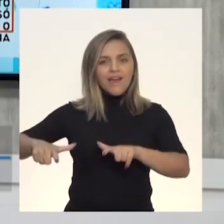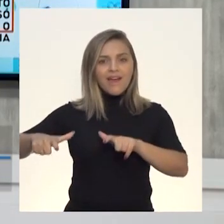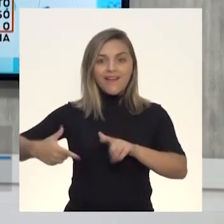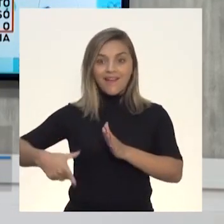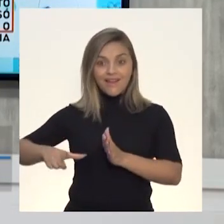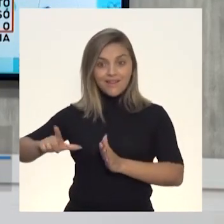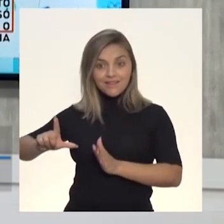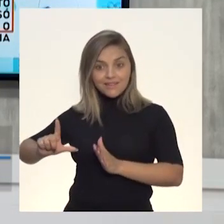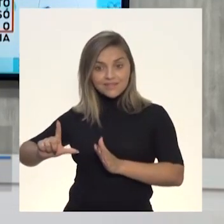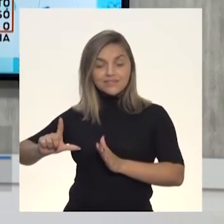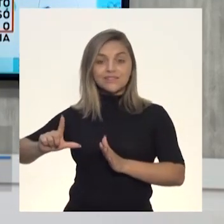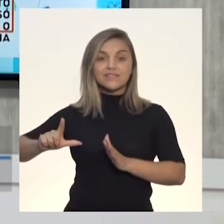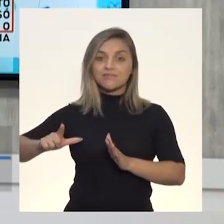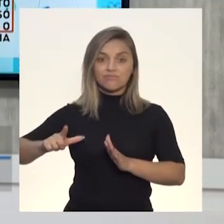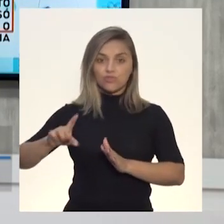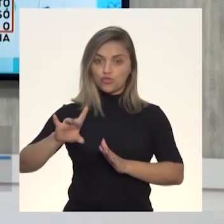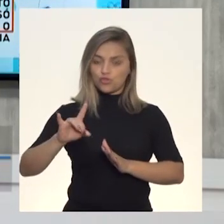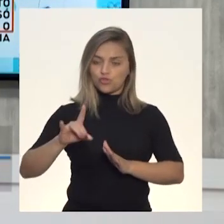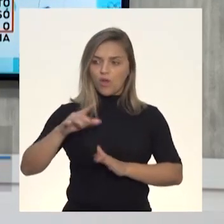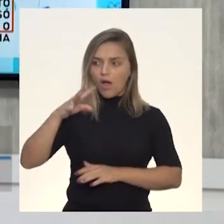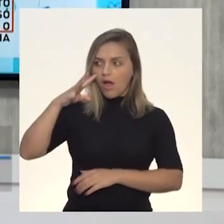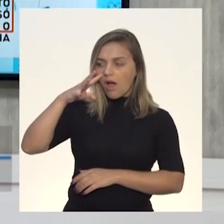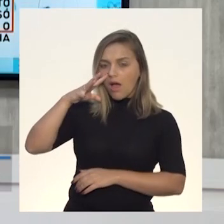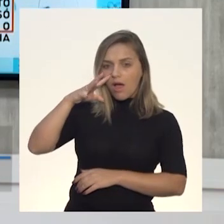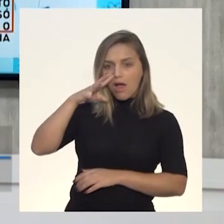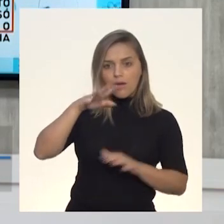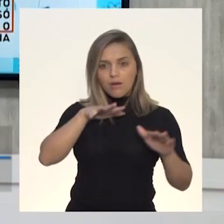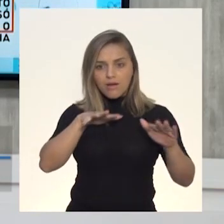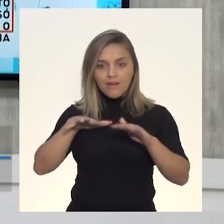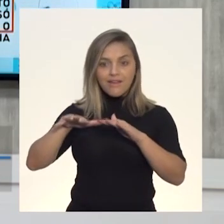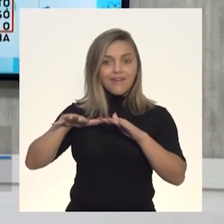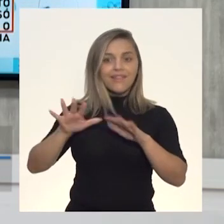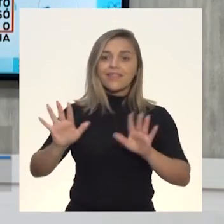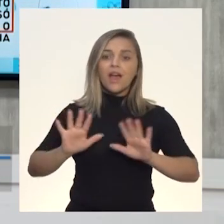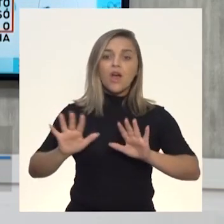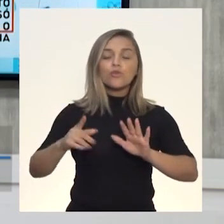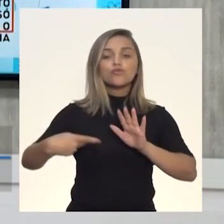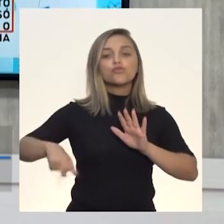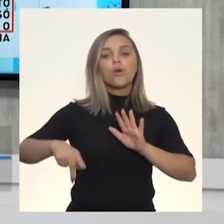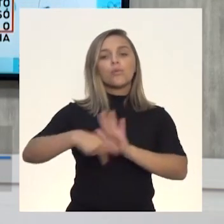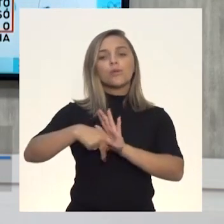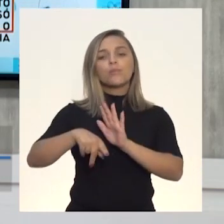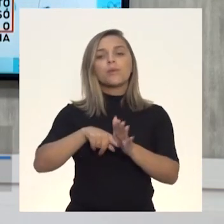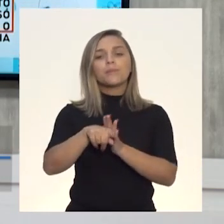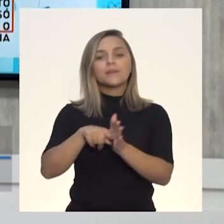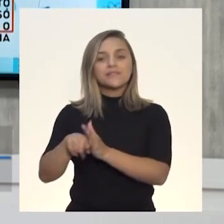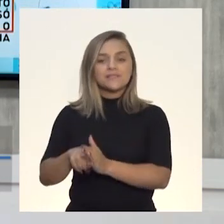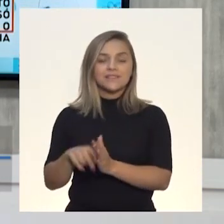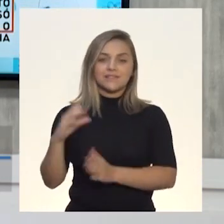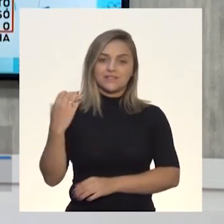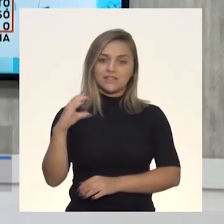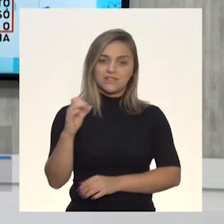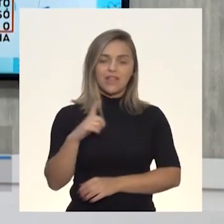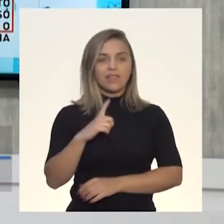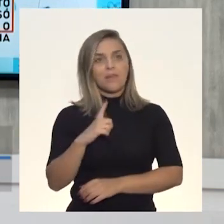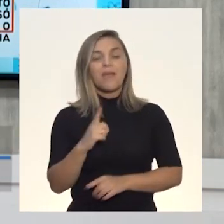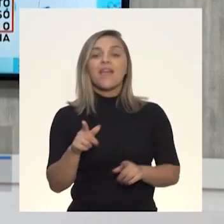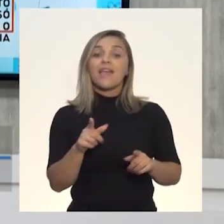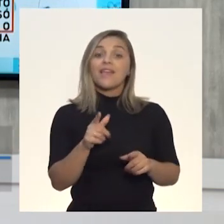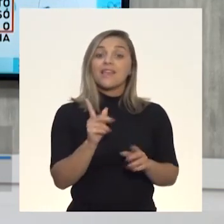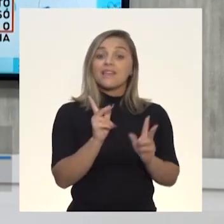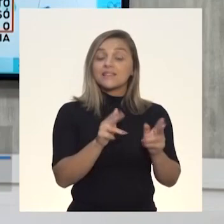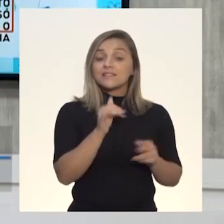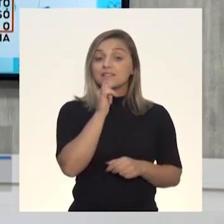início, ele não foi feito para apreciação, mas para pesquisa científica. Outras ferramentas acontecem isso também, né? A internet, por exemplo,